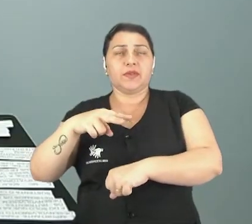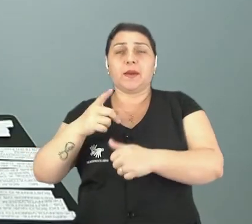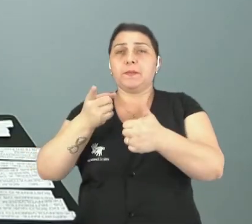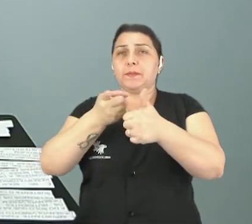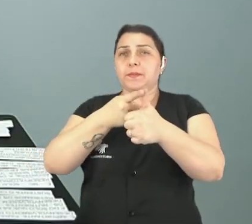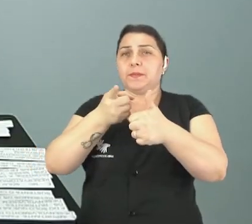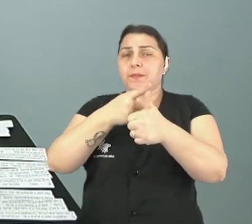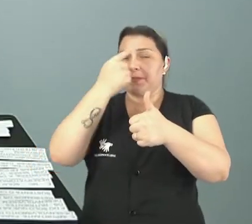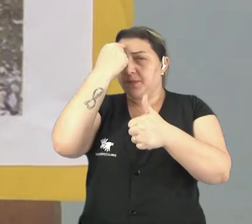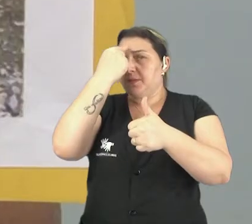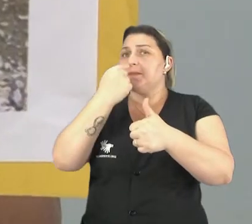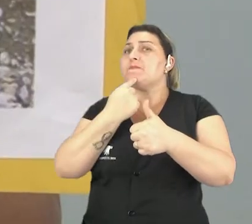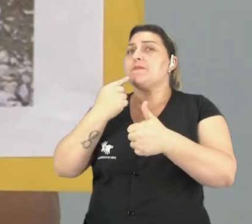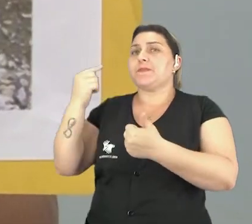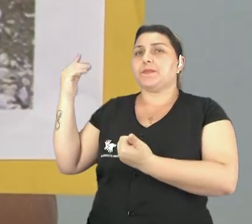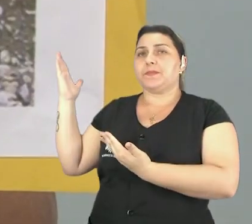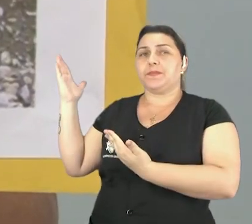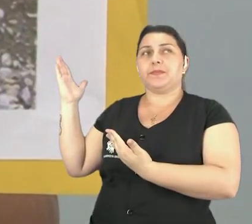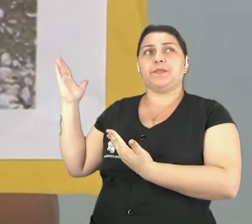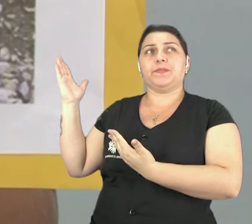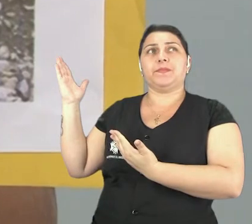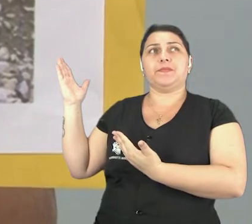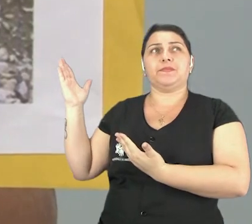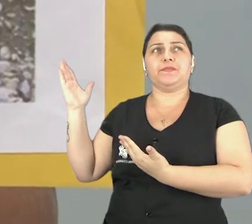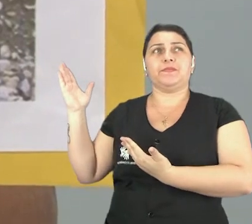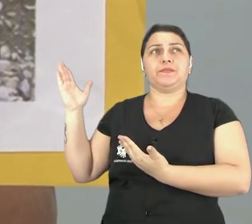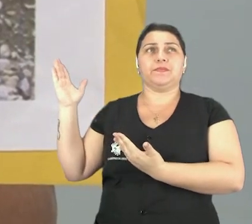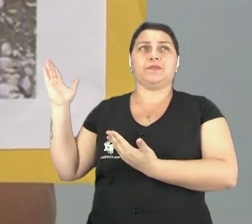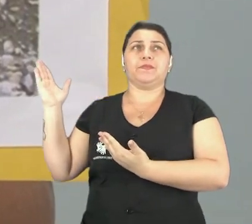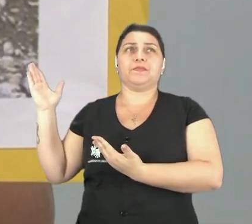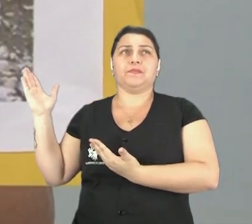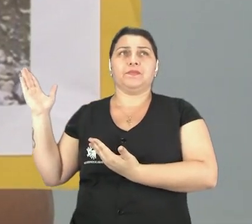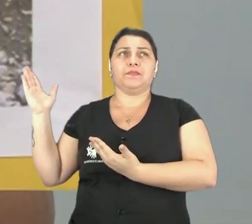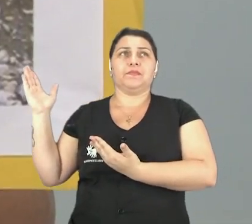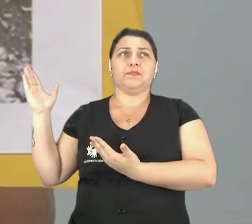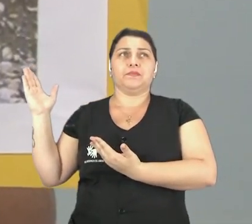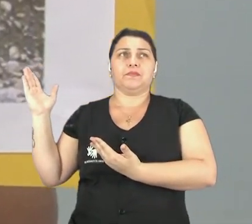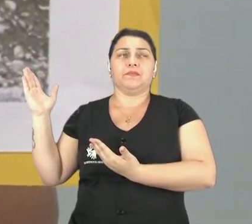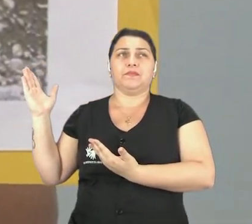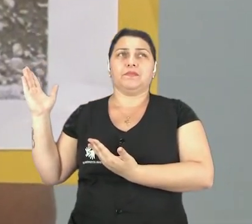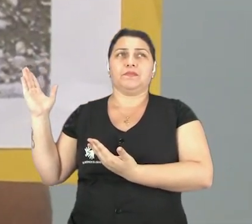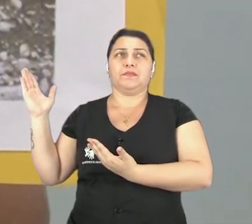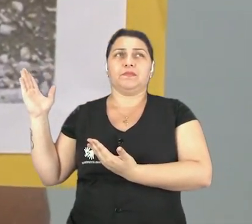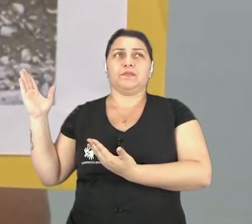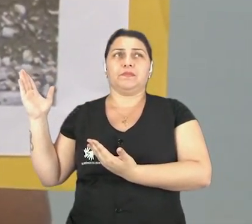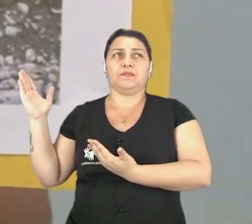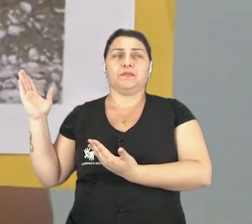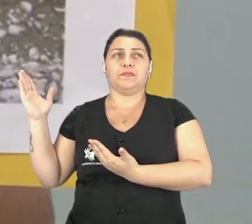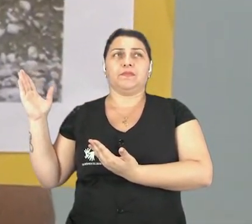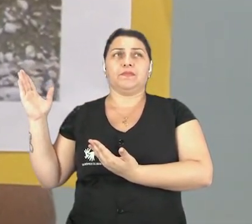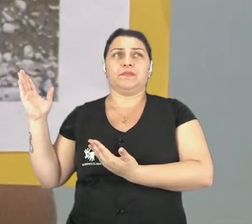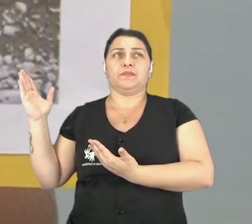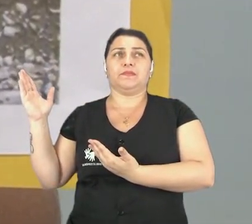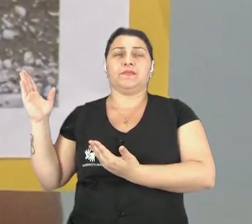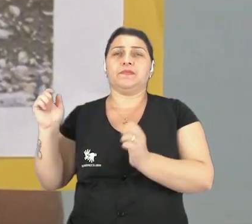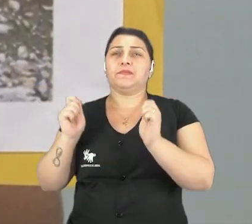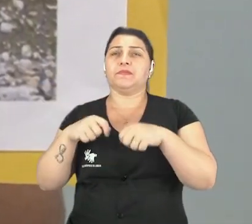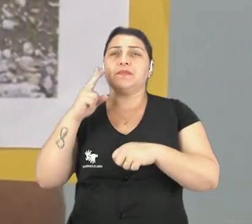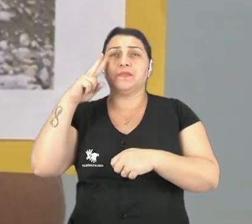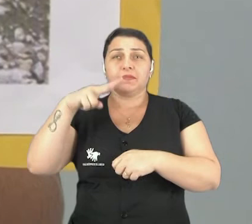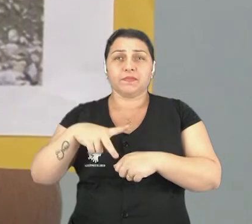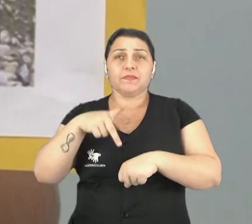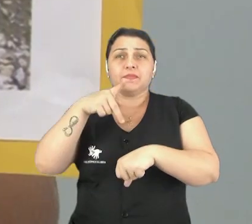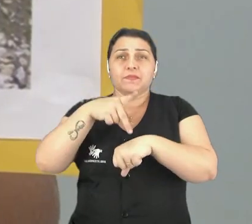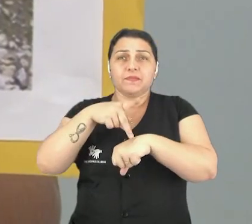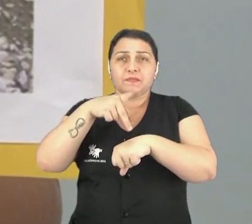essa primeira aqui, ó, essa primeira imagem, certo? Então, nesta primeira imagem é possível observar o que aqui?